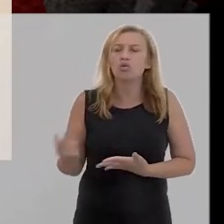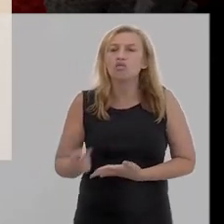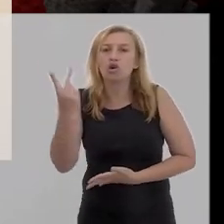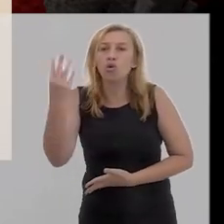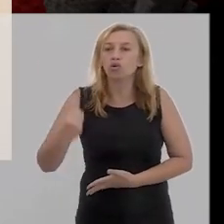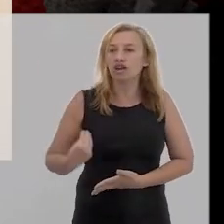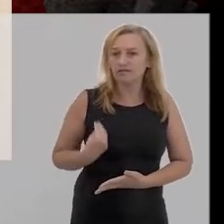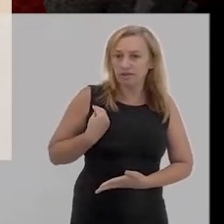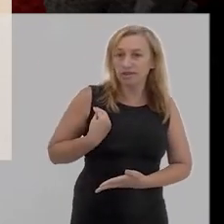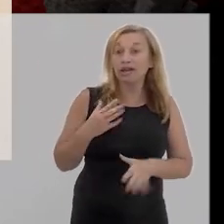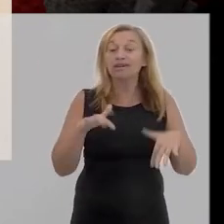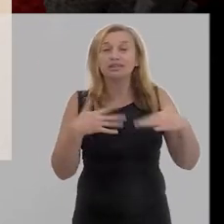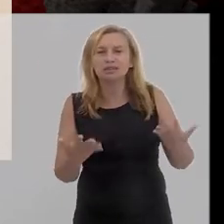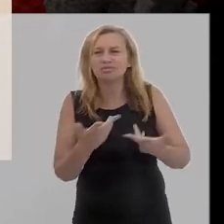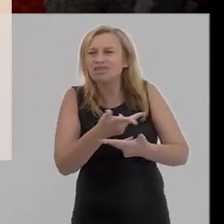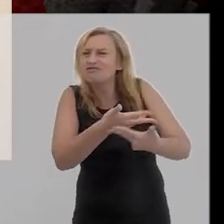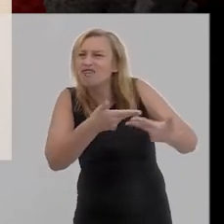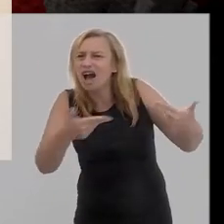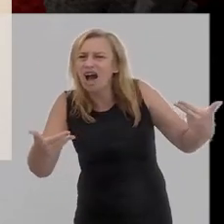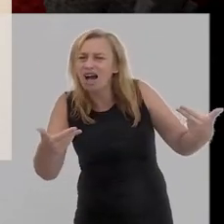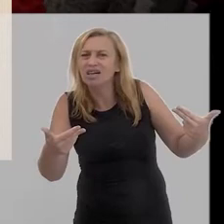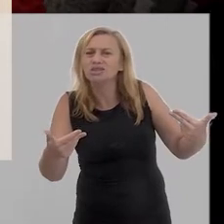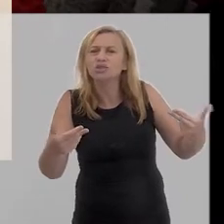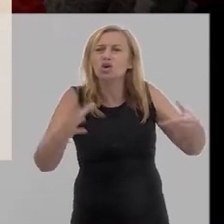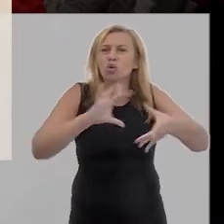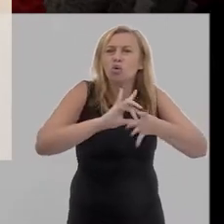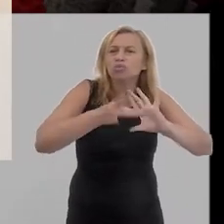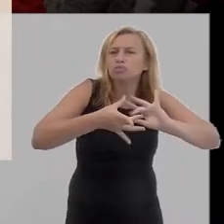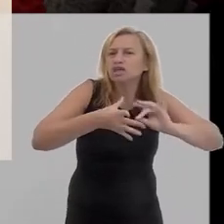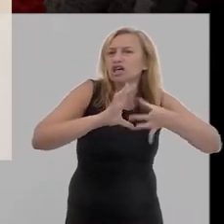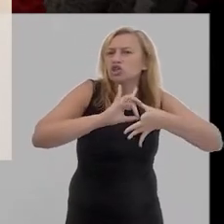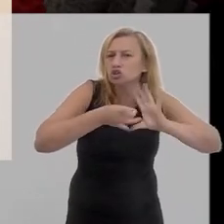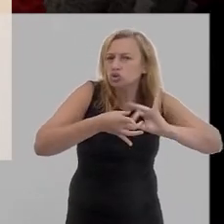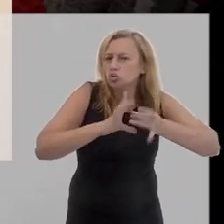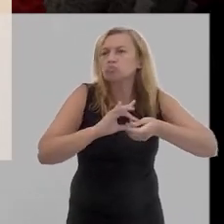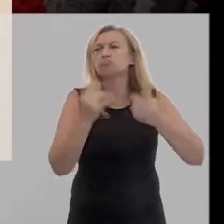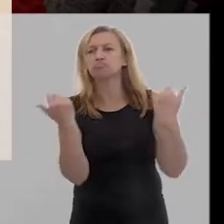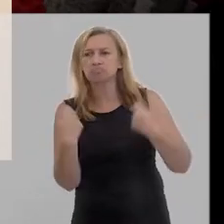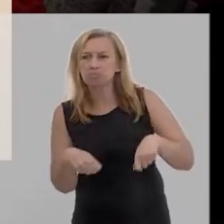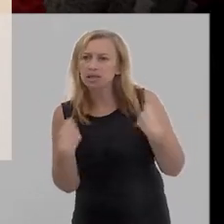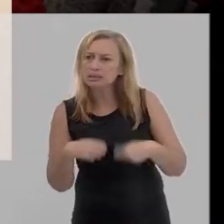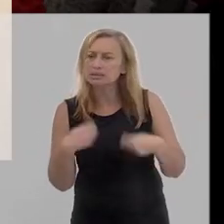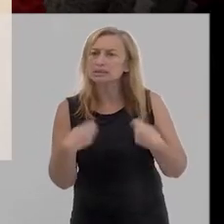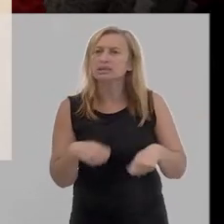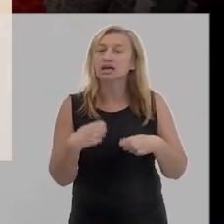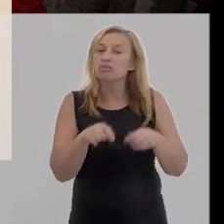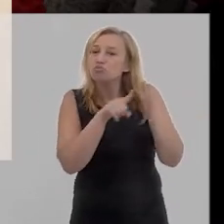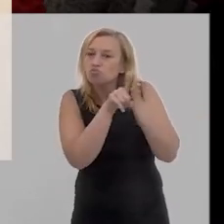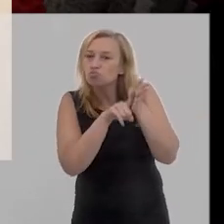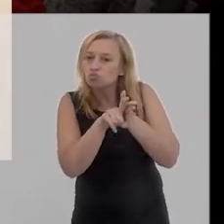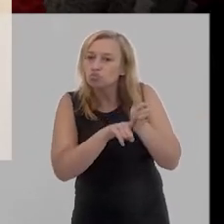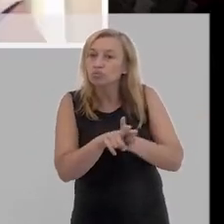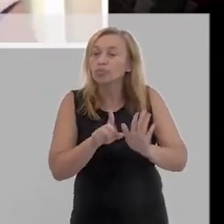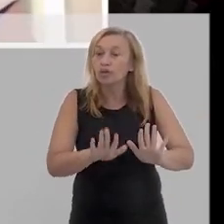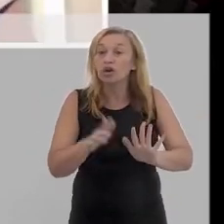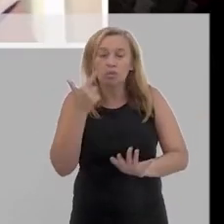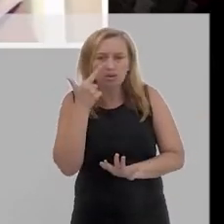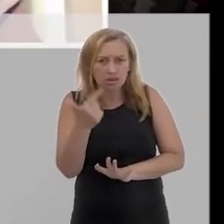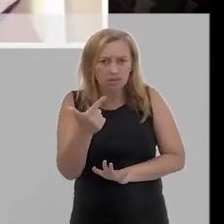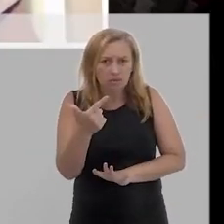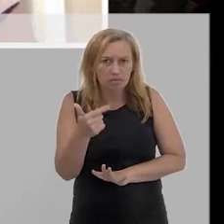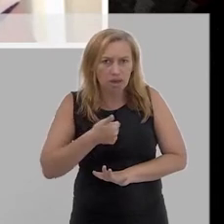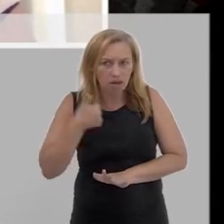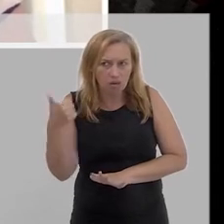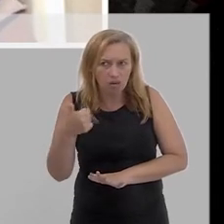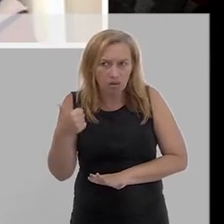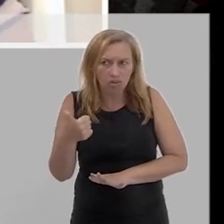o valor da vida. Então, tem uma série de contextos aí que a gente precisa analisar. Só para você ter